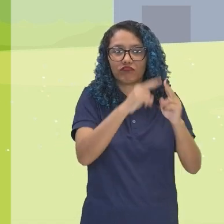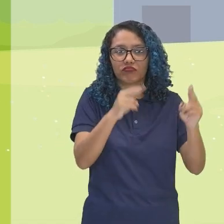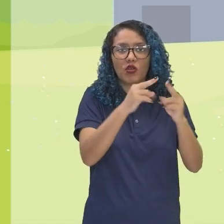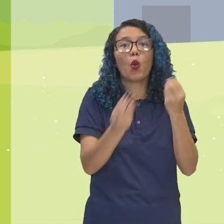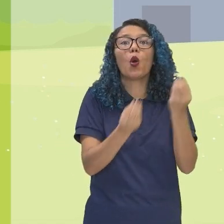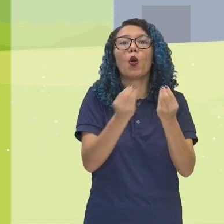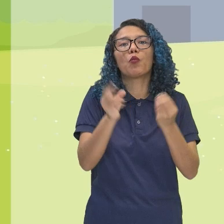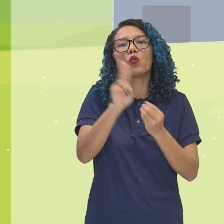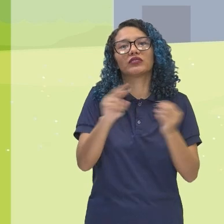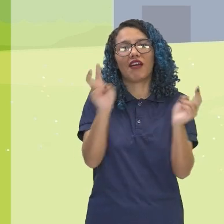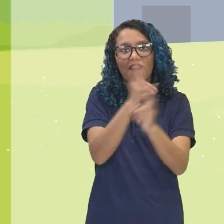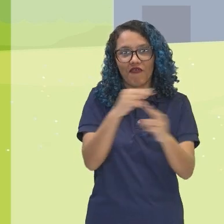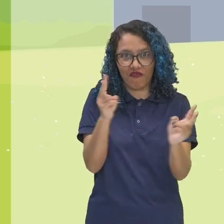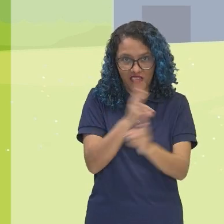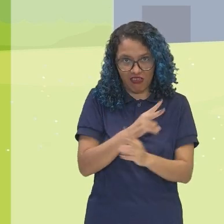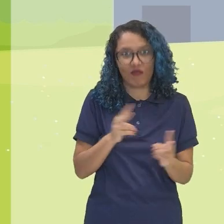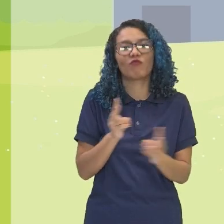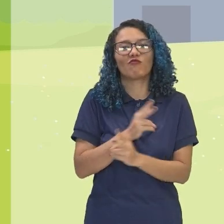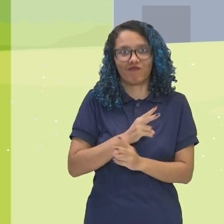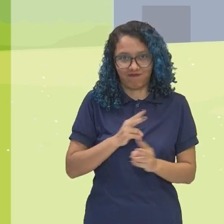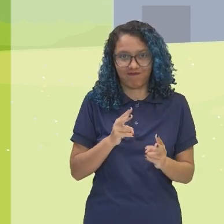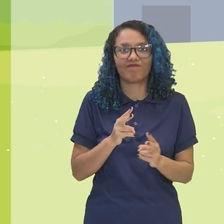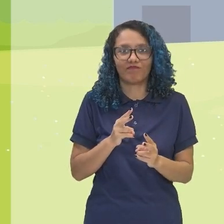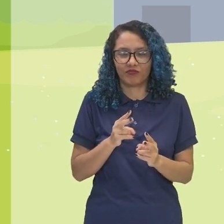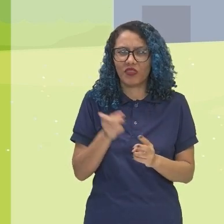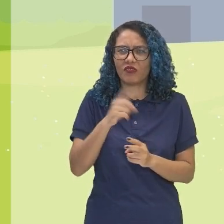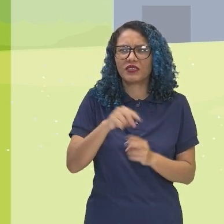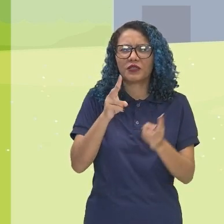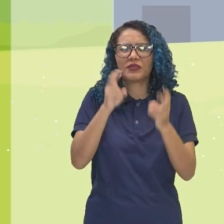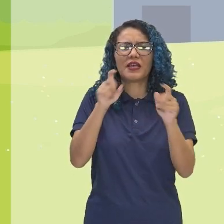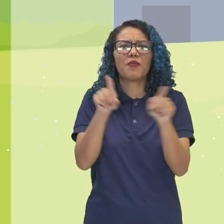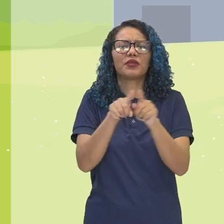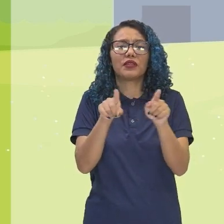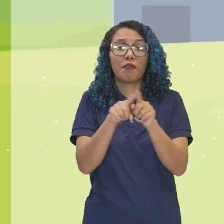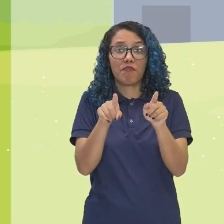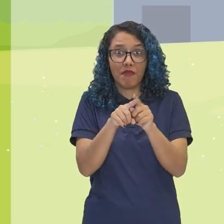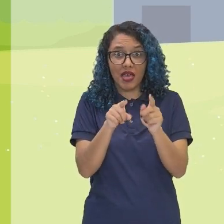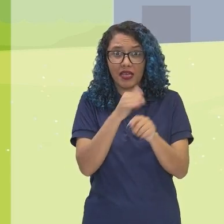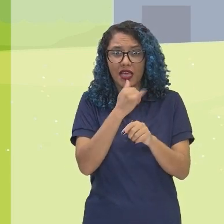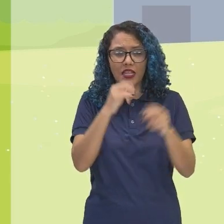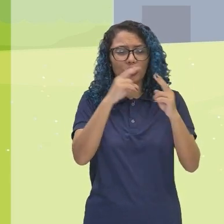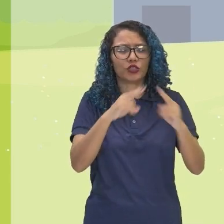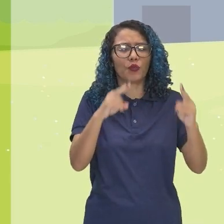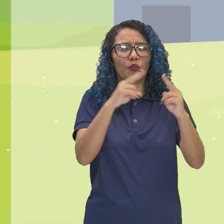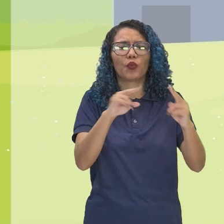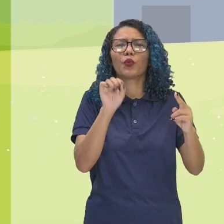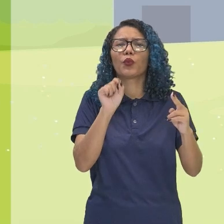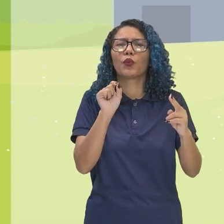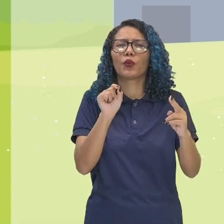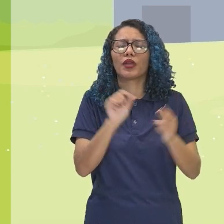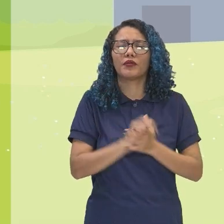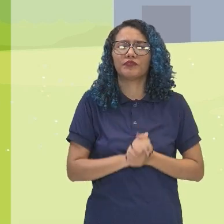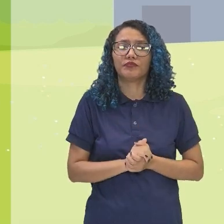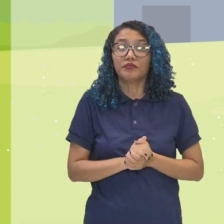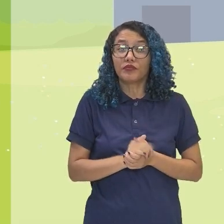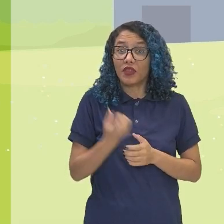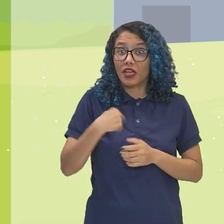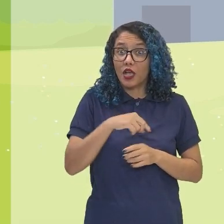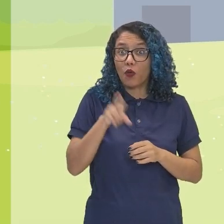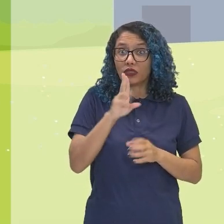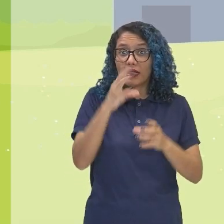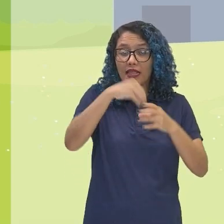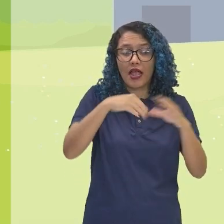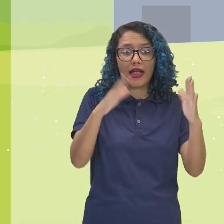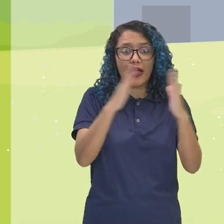vento. E vocês podem perceber que a energia elétrica utilizada nas